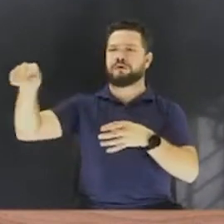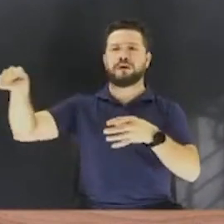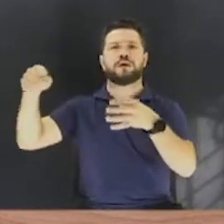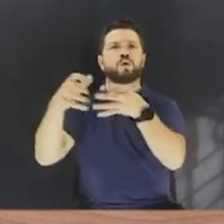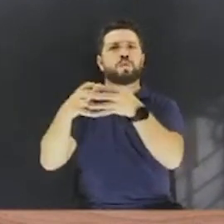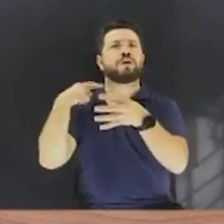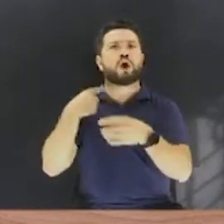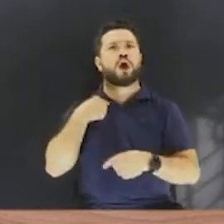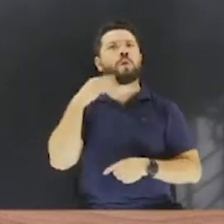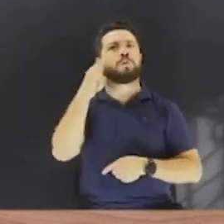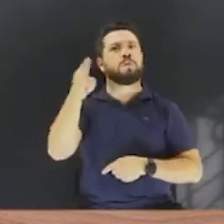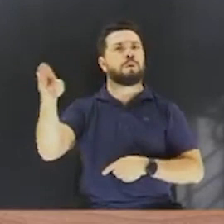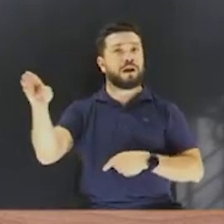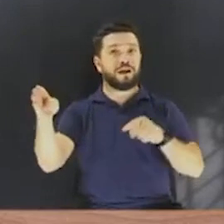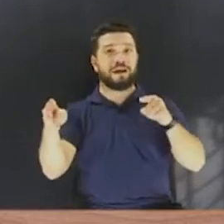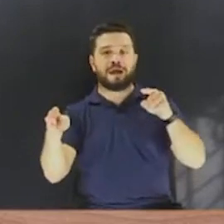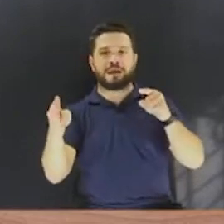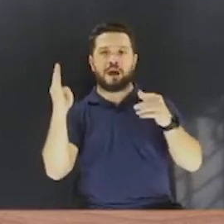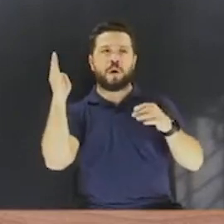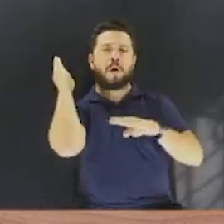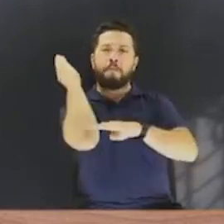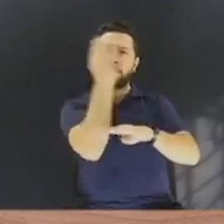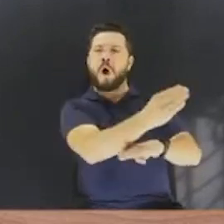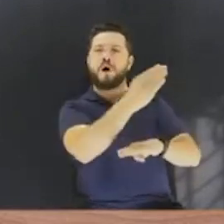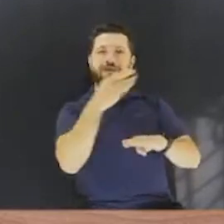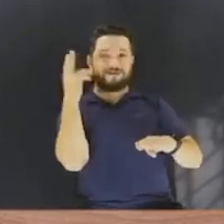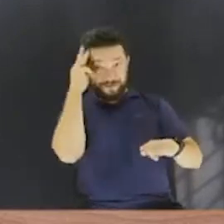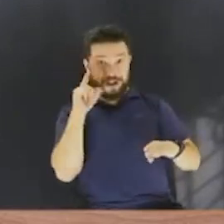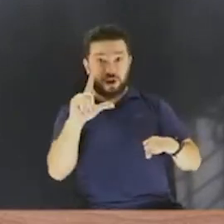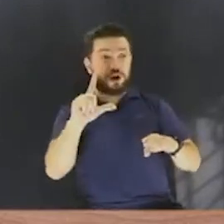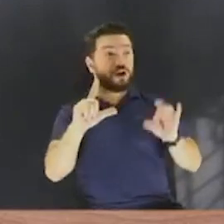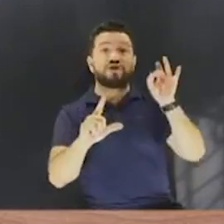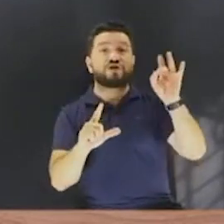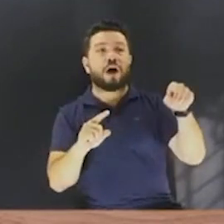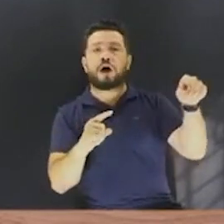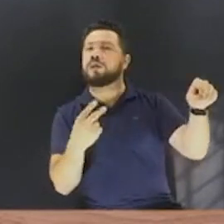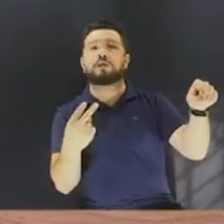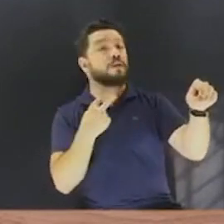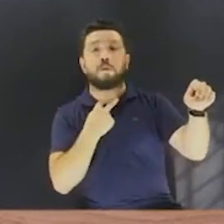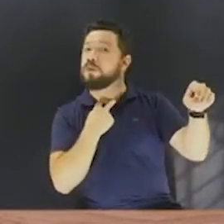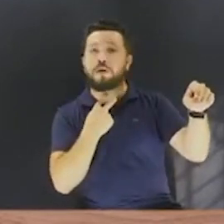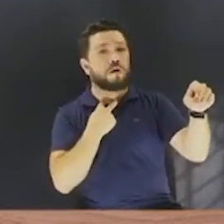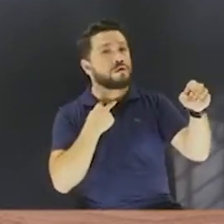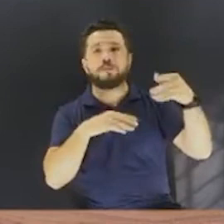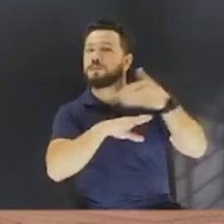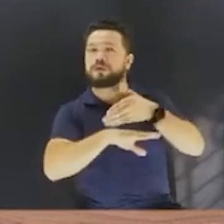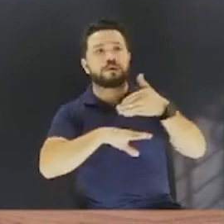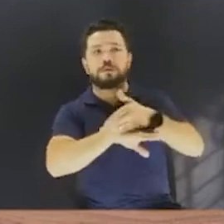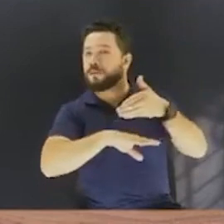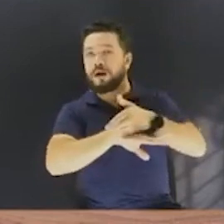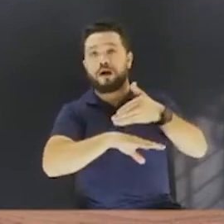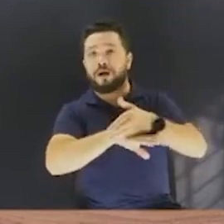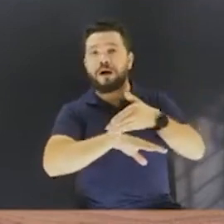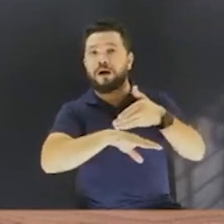e a punição da vereadora foi a perda de participar destes importantes dessas